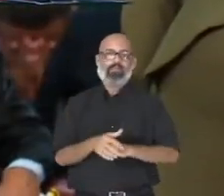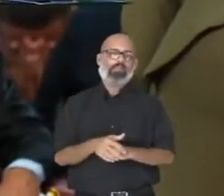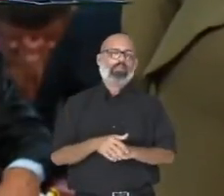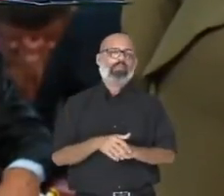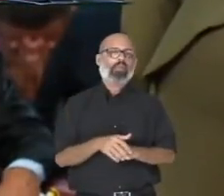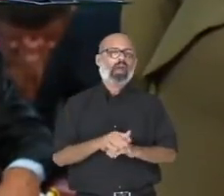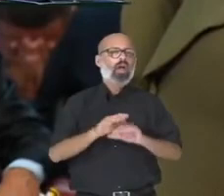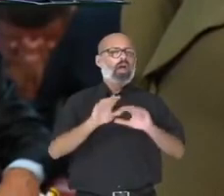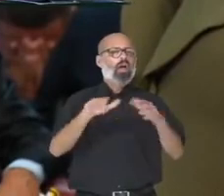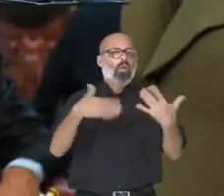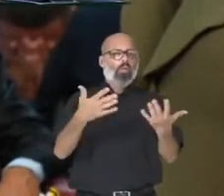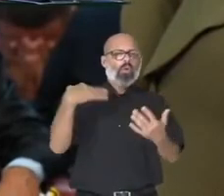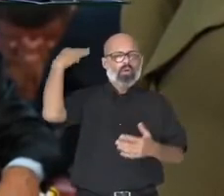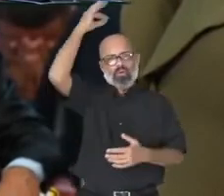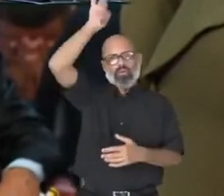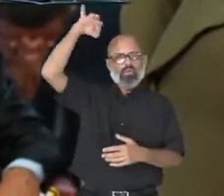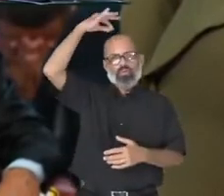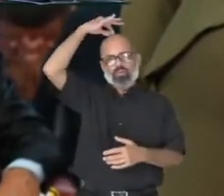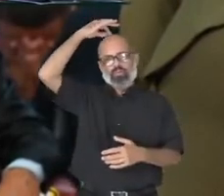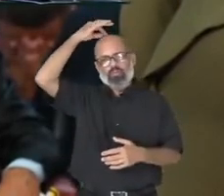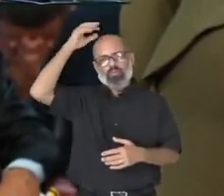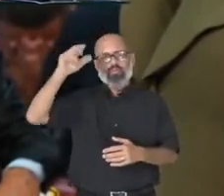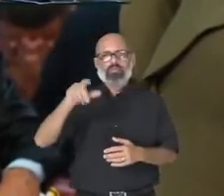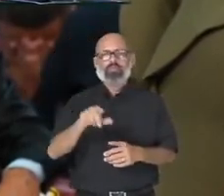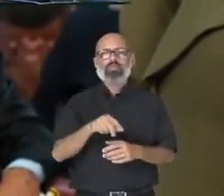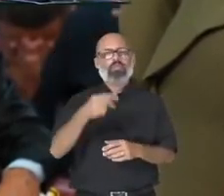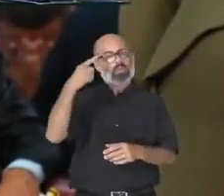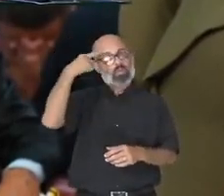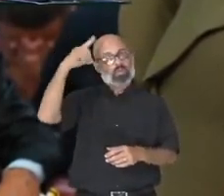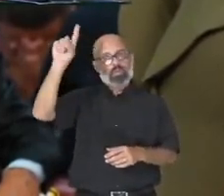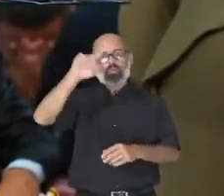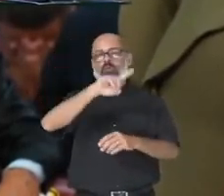Quando o Espírito Santo veio sobre os nossos irmãos no dia de Pentecoste,